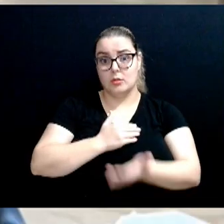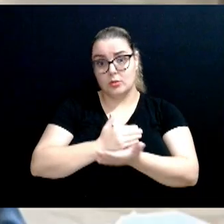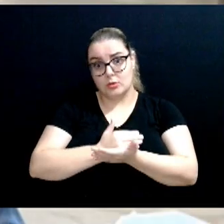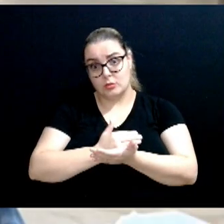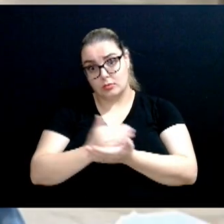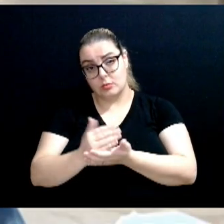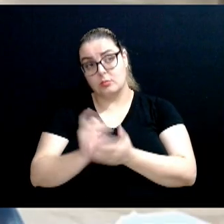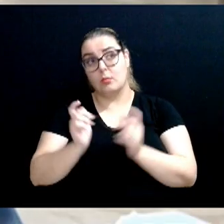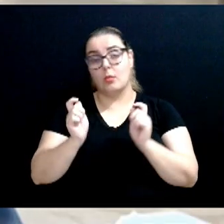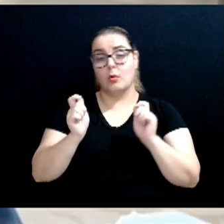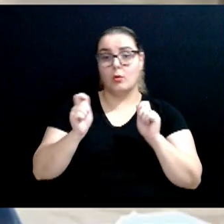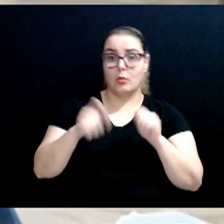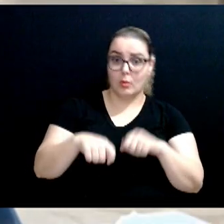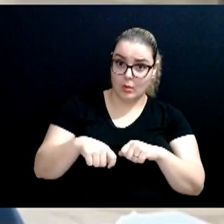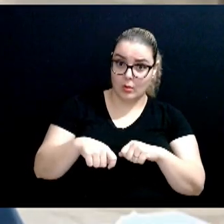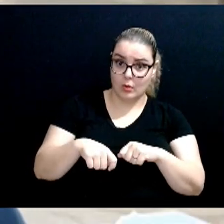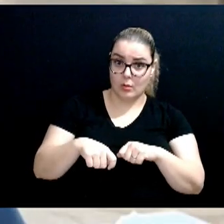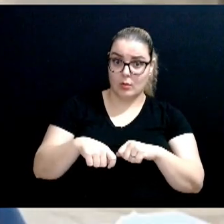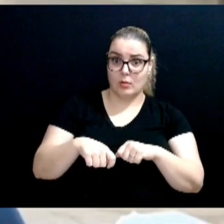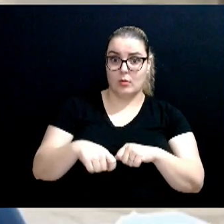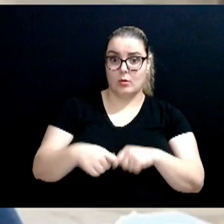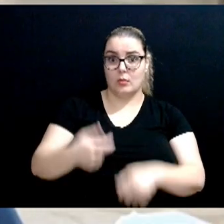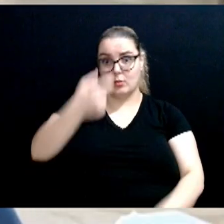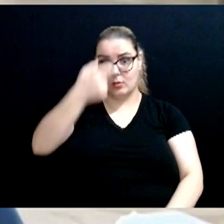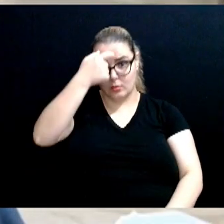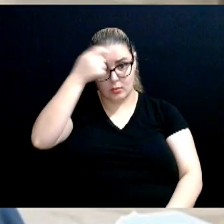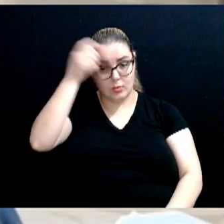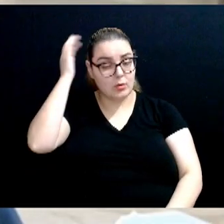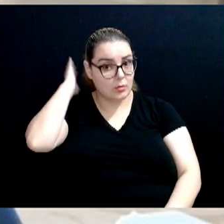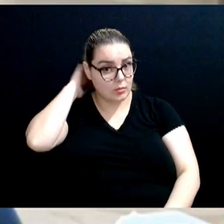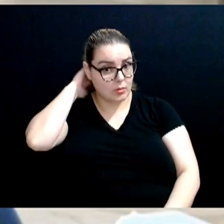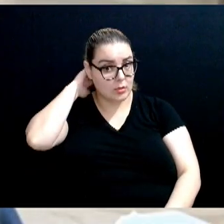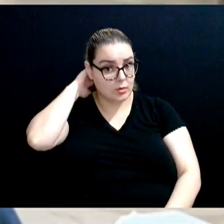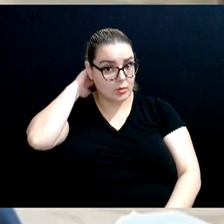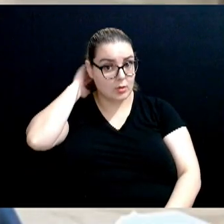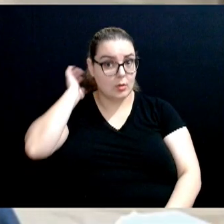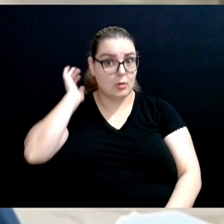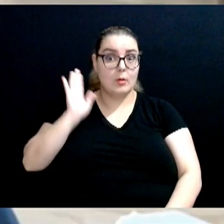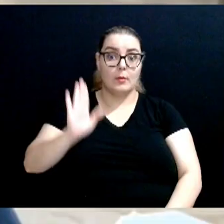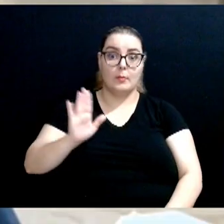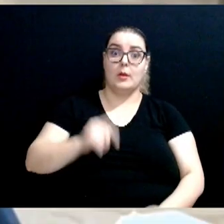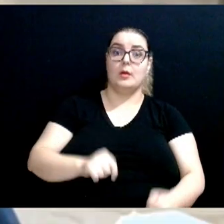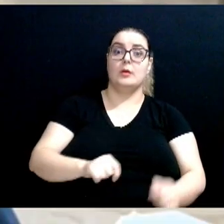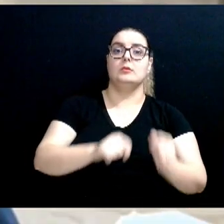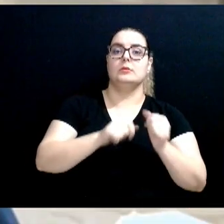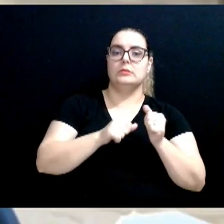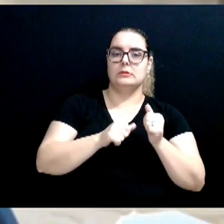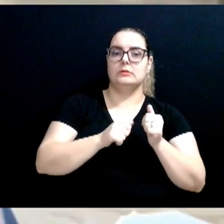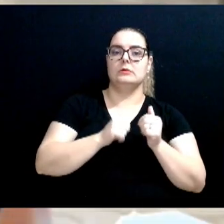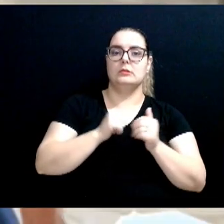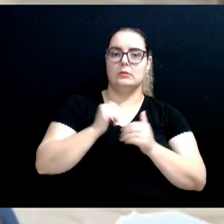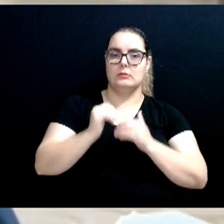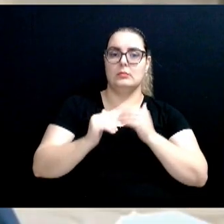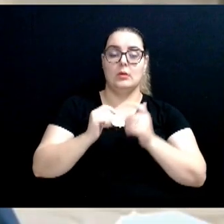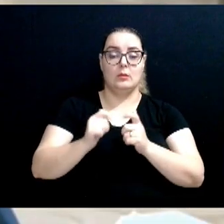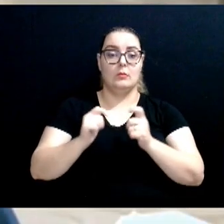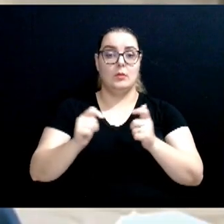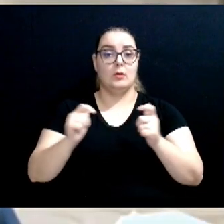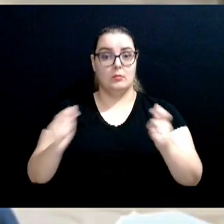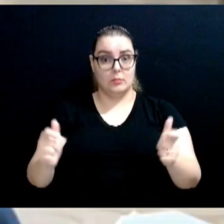foi algo inconsciente. Só que os ganhos foram ficando tão grandes que foi se